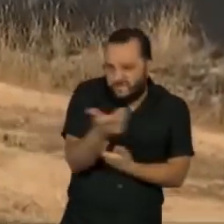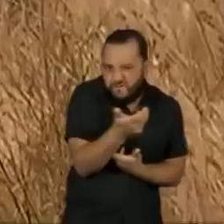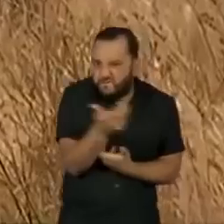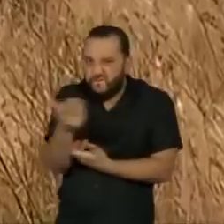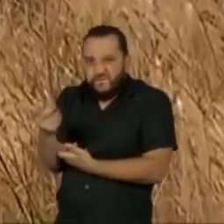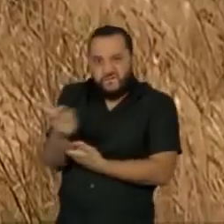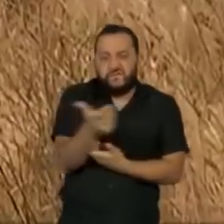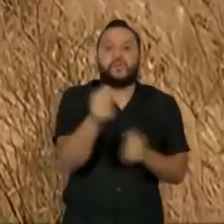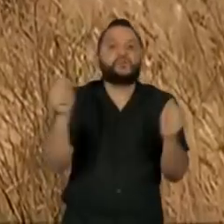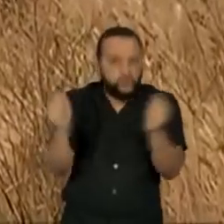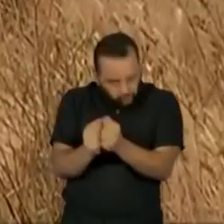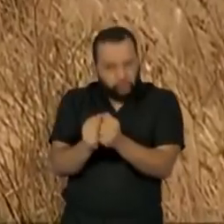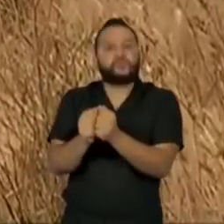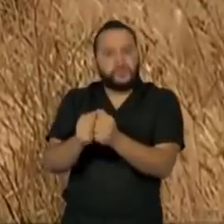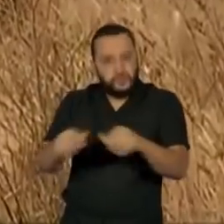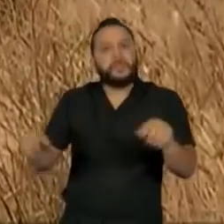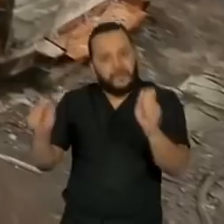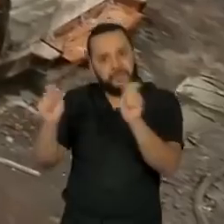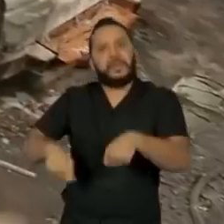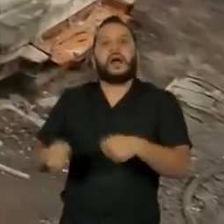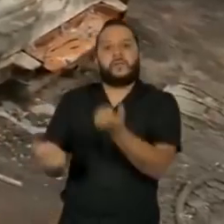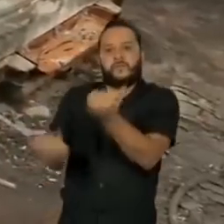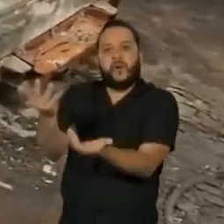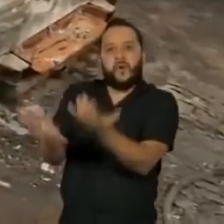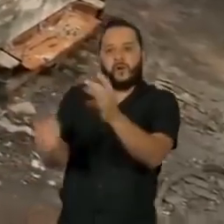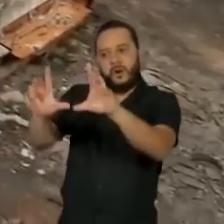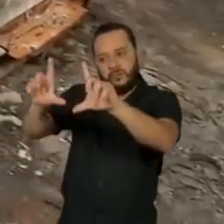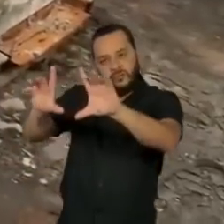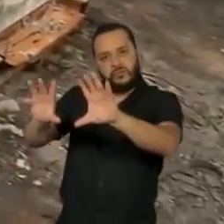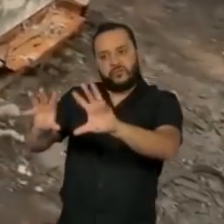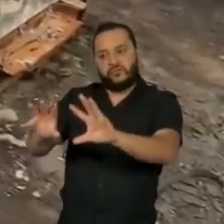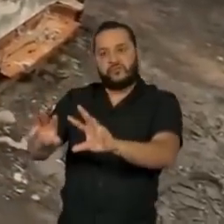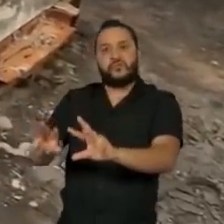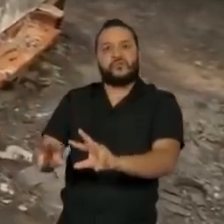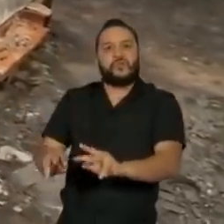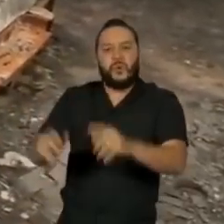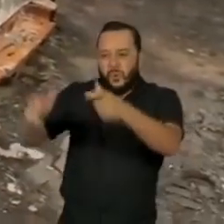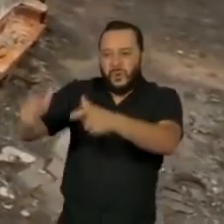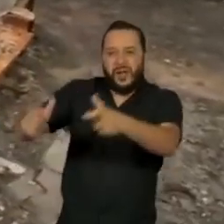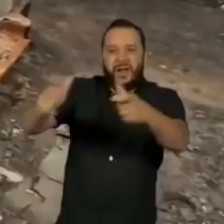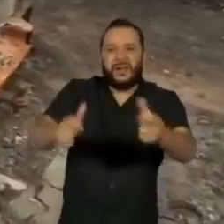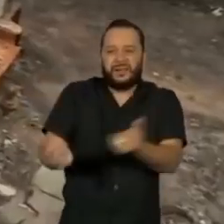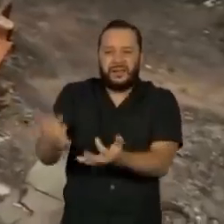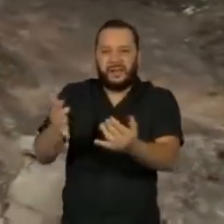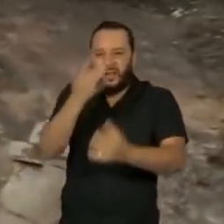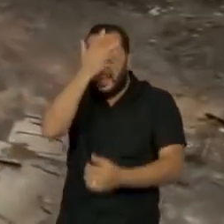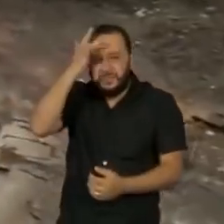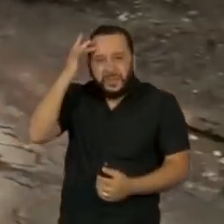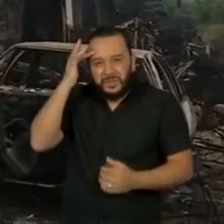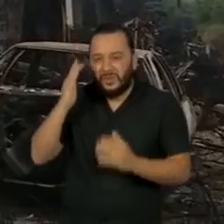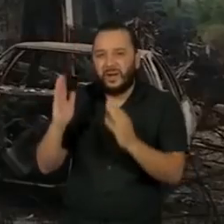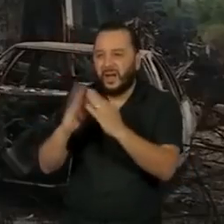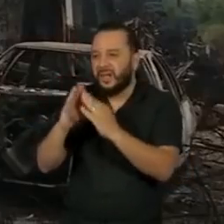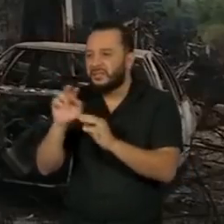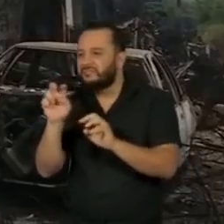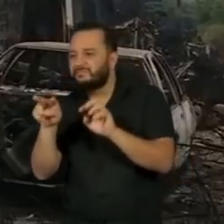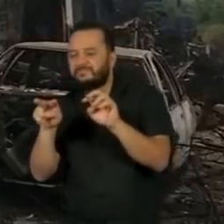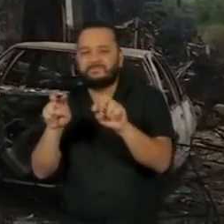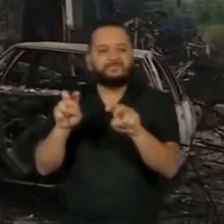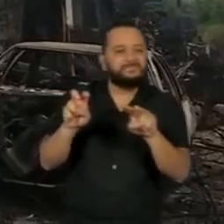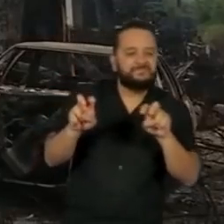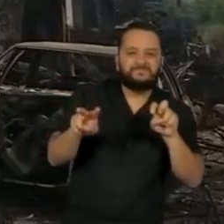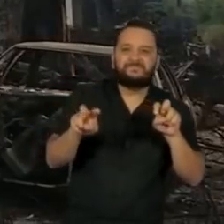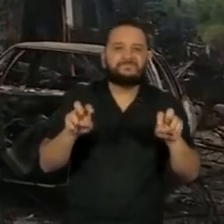segurança contra o fogo em diversas áreas. Nas propriedades queimadas, os moradores avaliam o que sobrou depois de